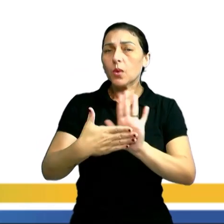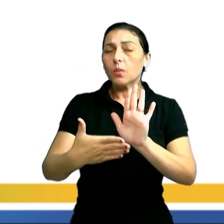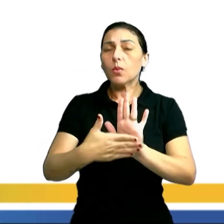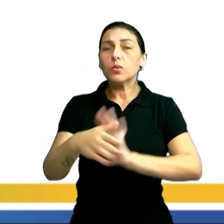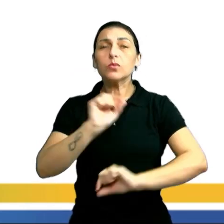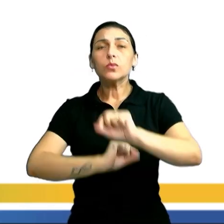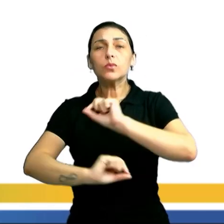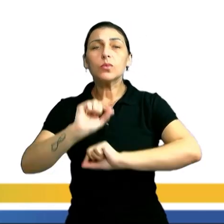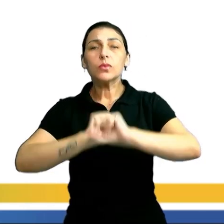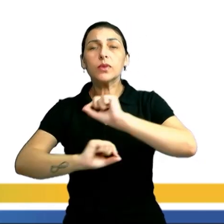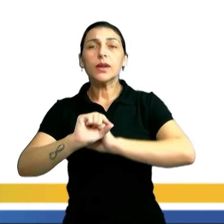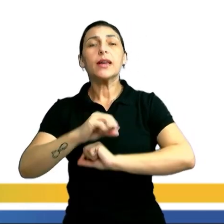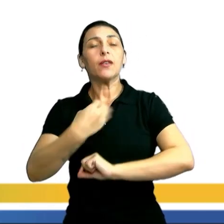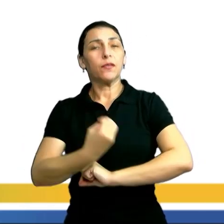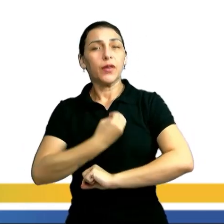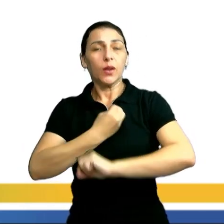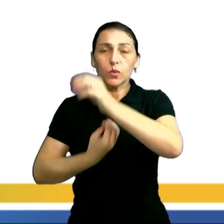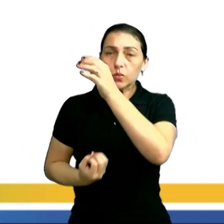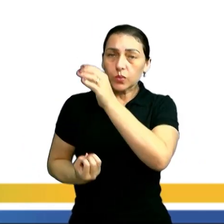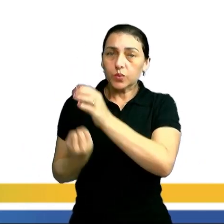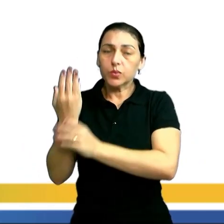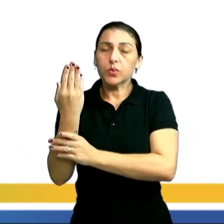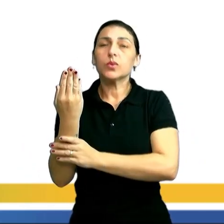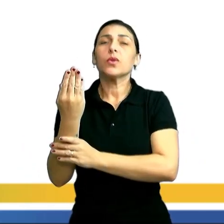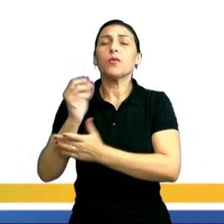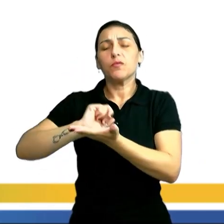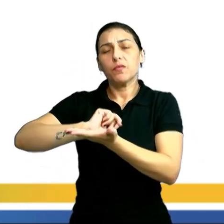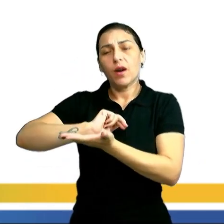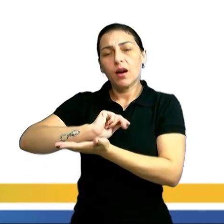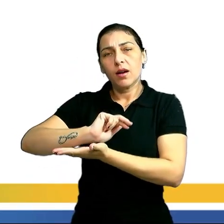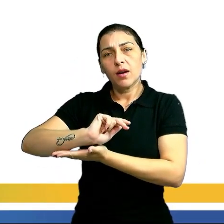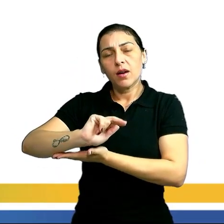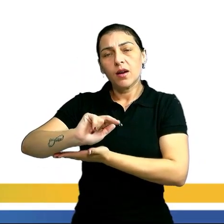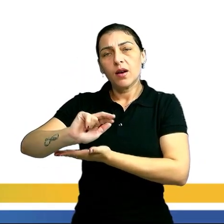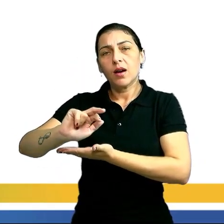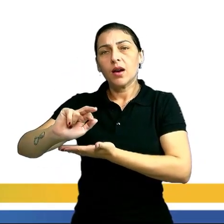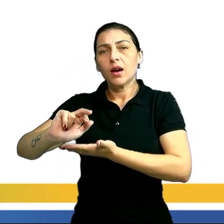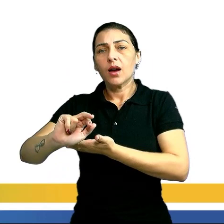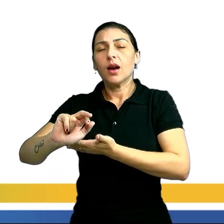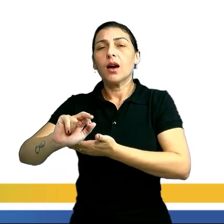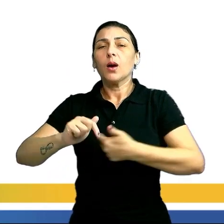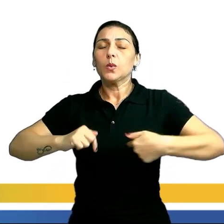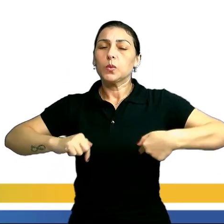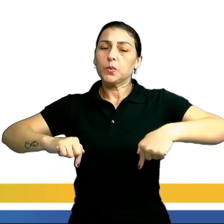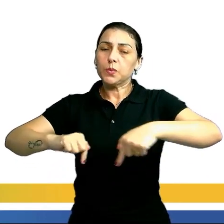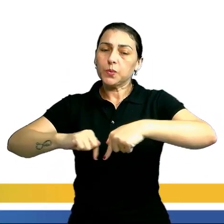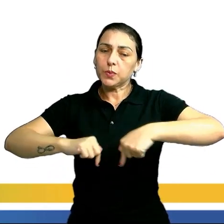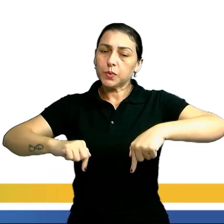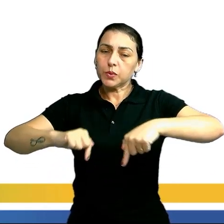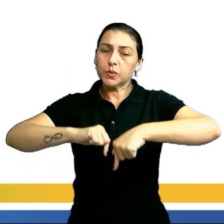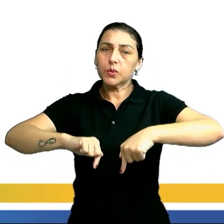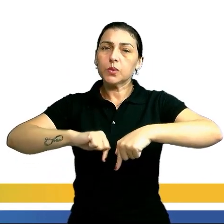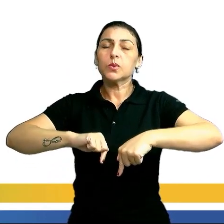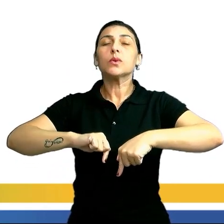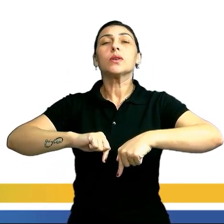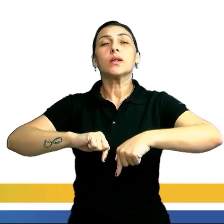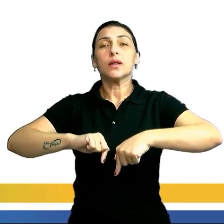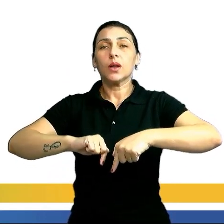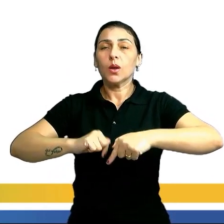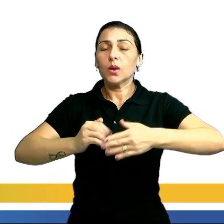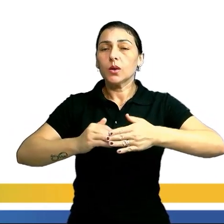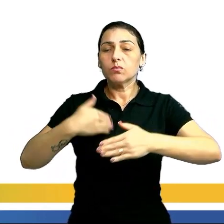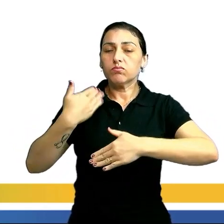propôs que a vida surgiu de várias reações químicas que ocorreram ao longo da